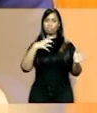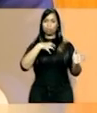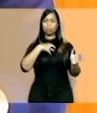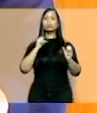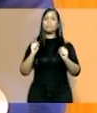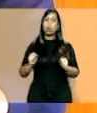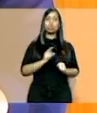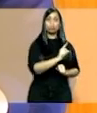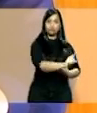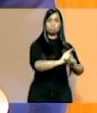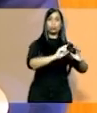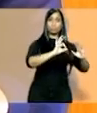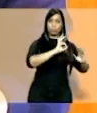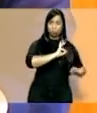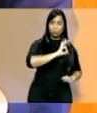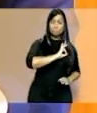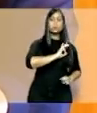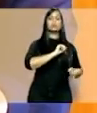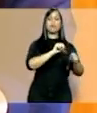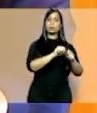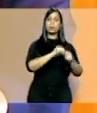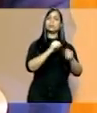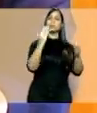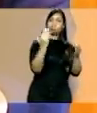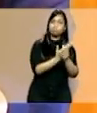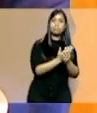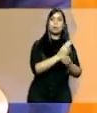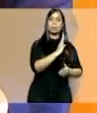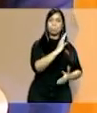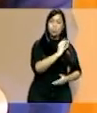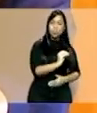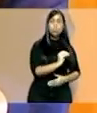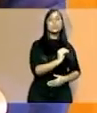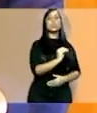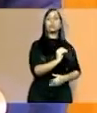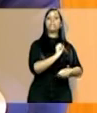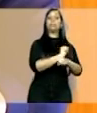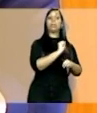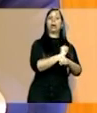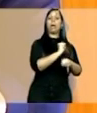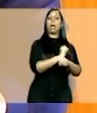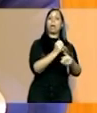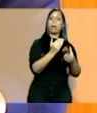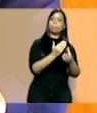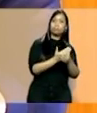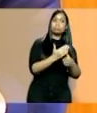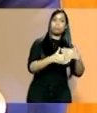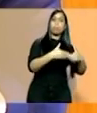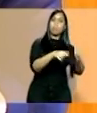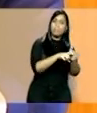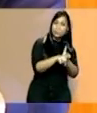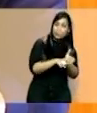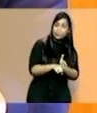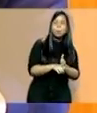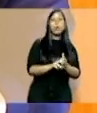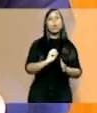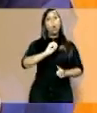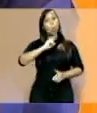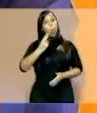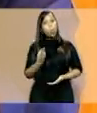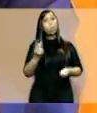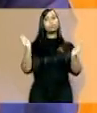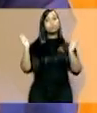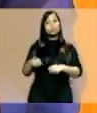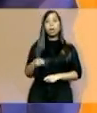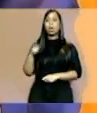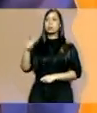uma delegacia de polícia e registrar um boletim de ocorrência e aguardar o desenvolvimento do inquérito policial, ou ela pode